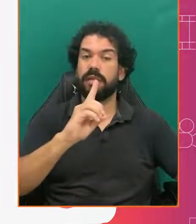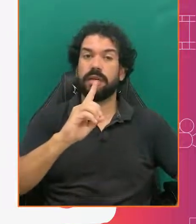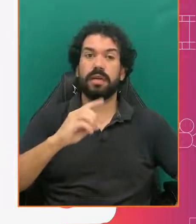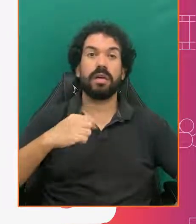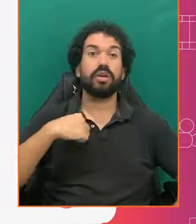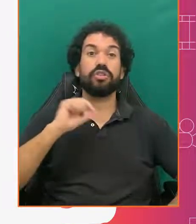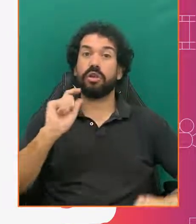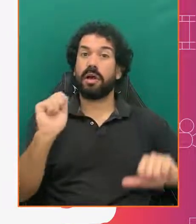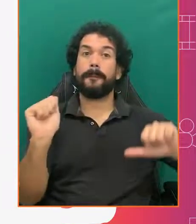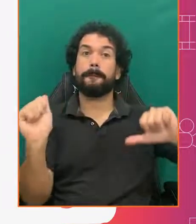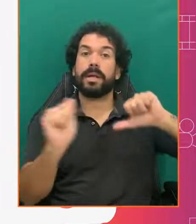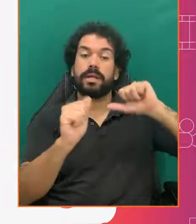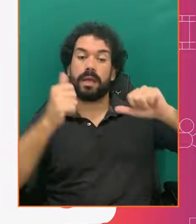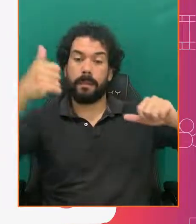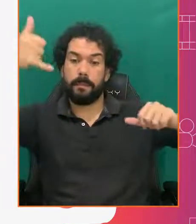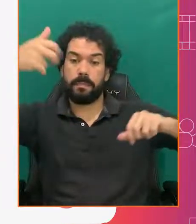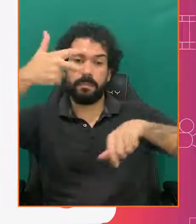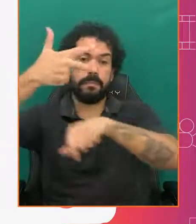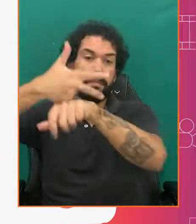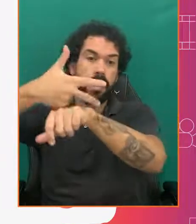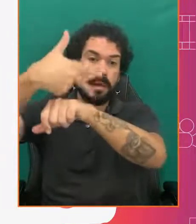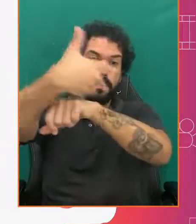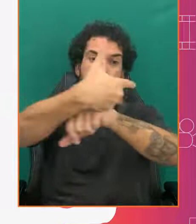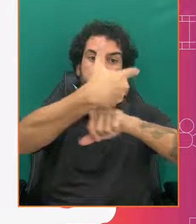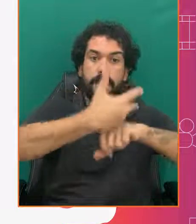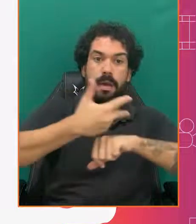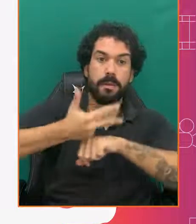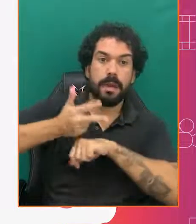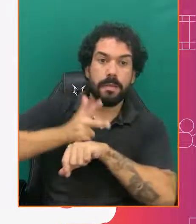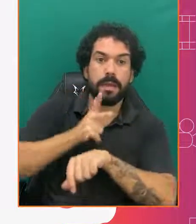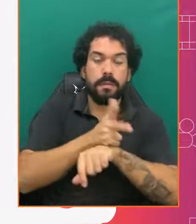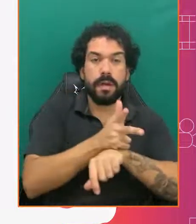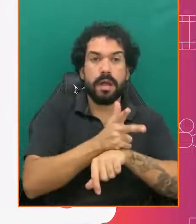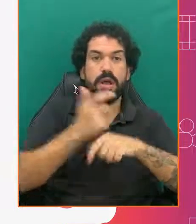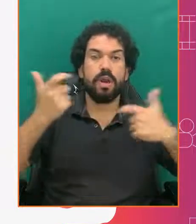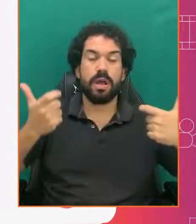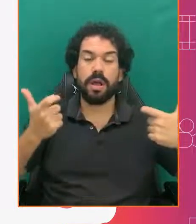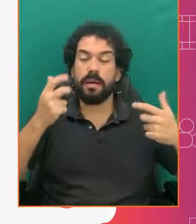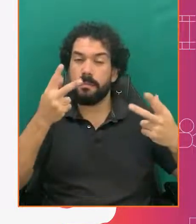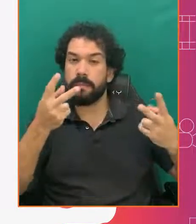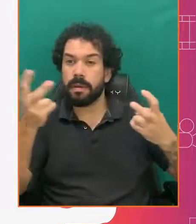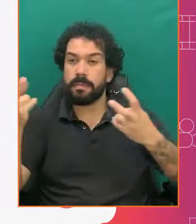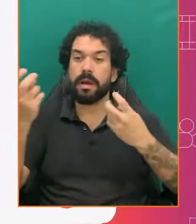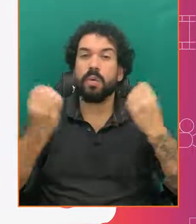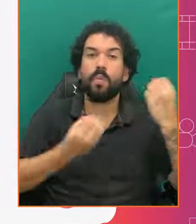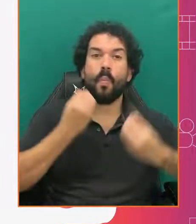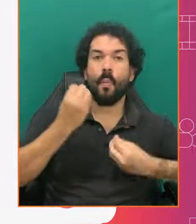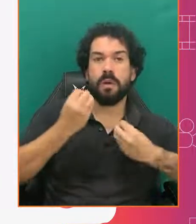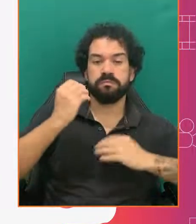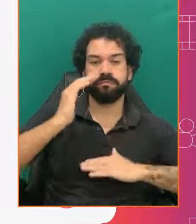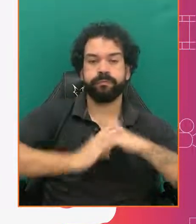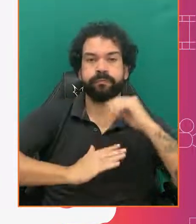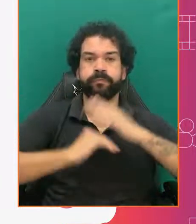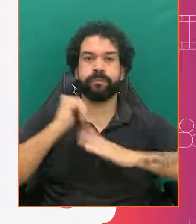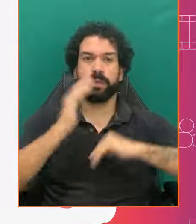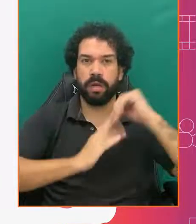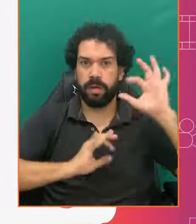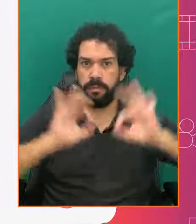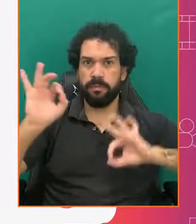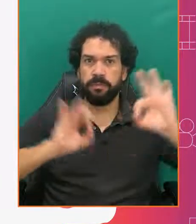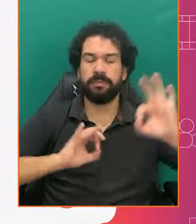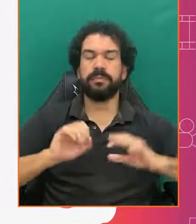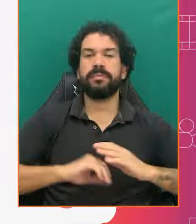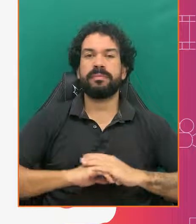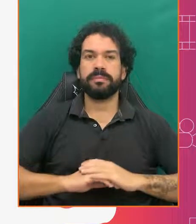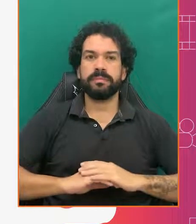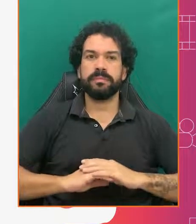que você vai apenas mudando as câmeras, o enquadramento e verificando como está sendo feita a